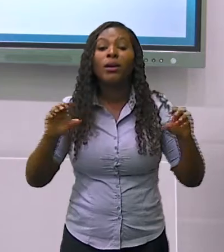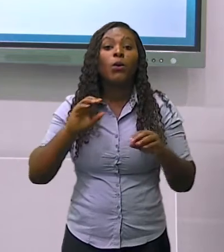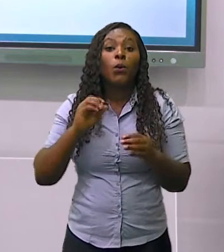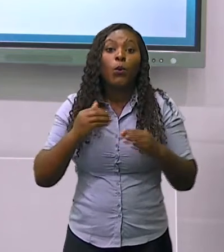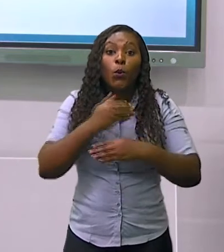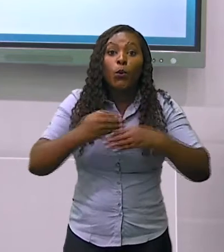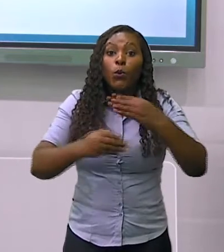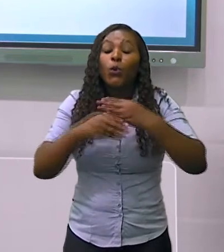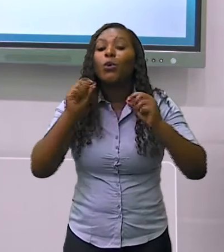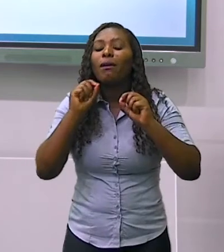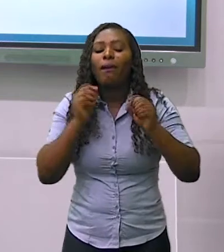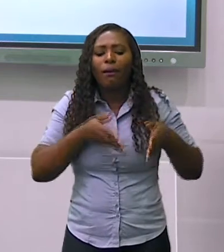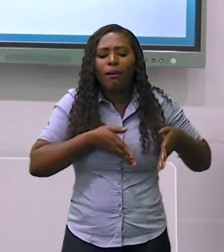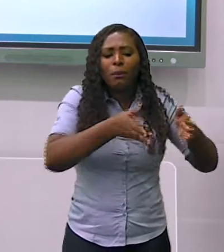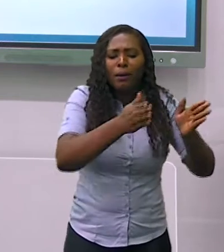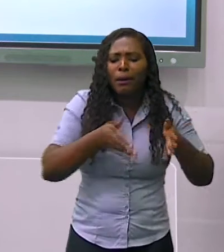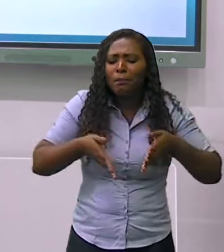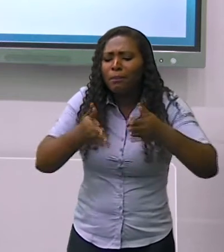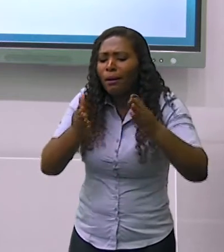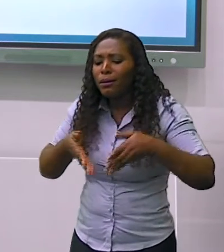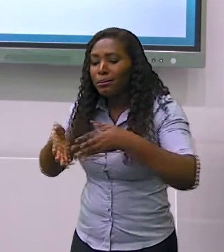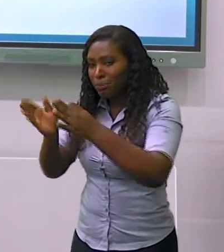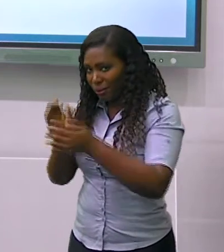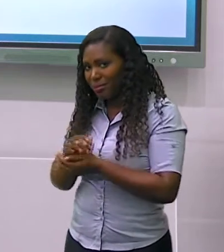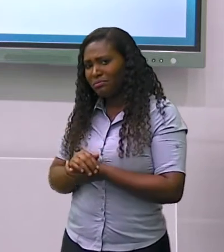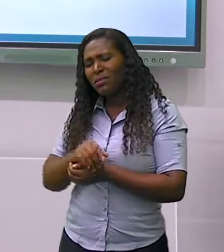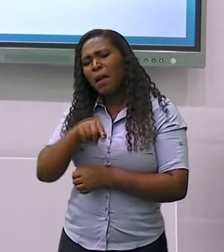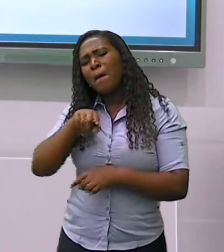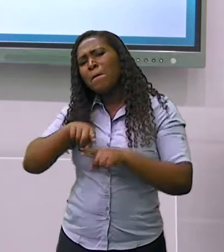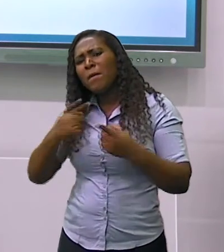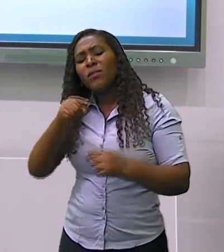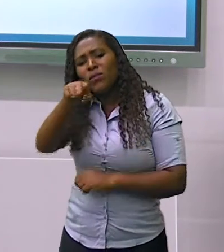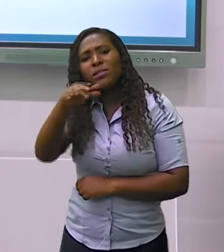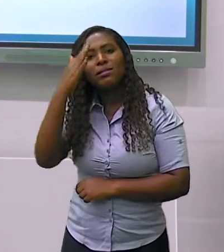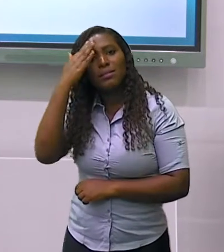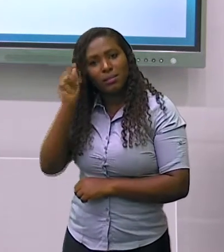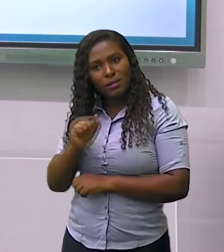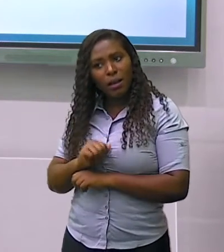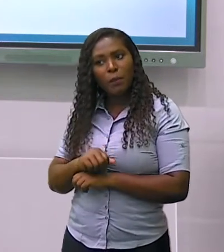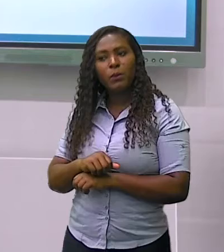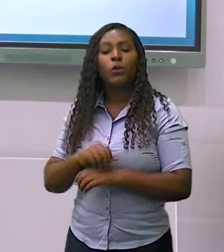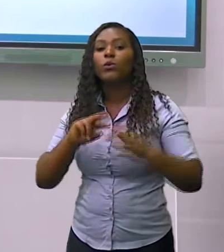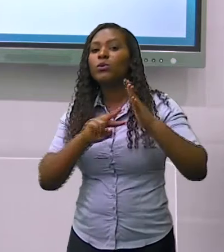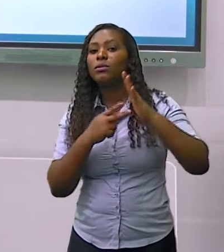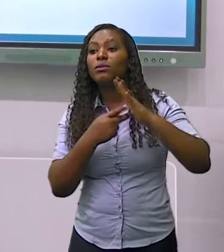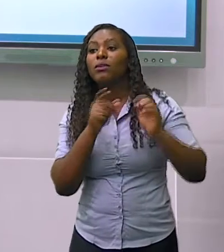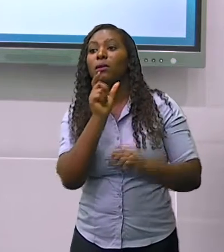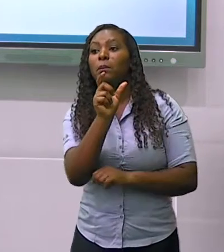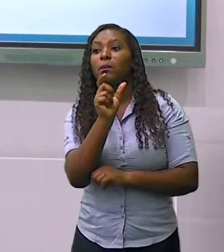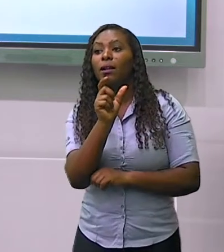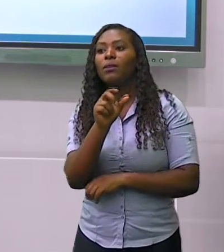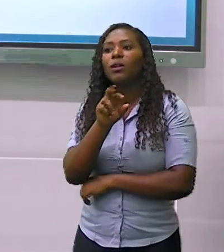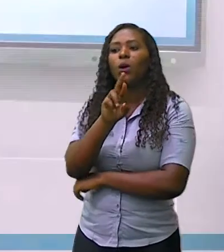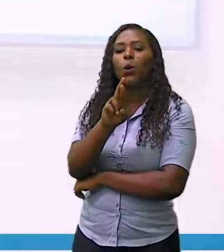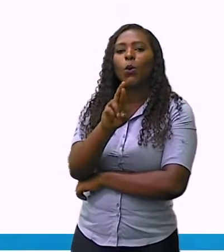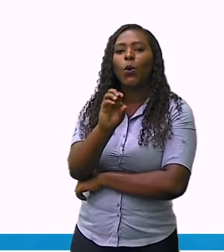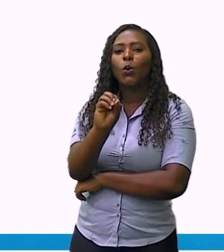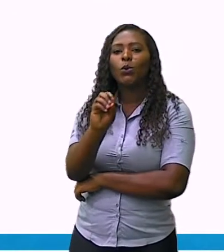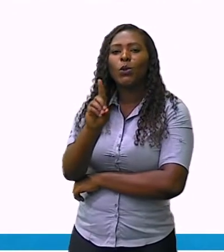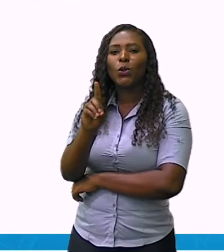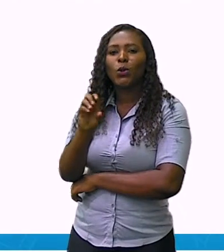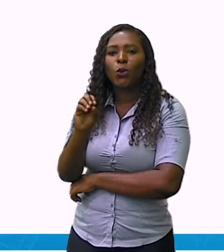contas, você sabe o que significa a palavra rodovia? Olha só, este